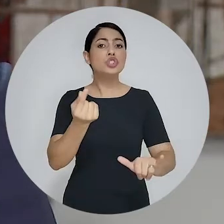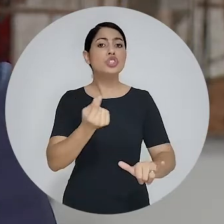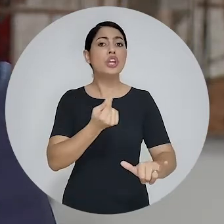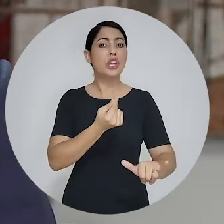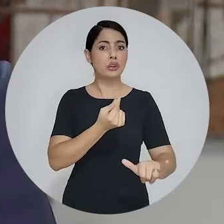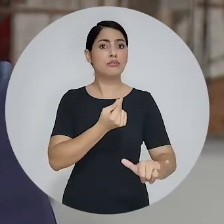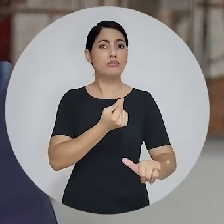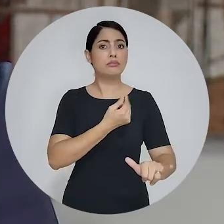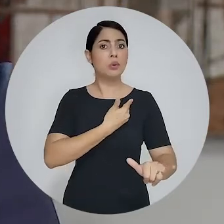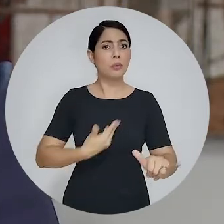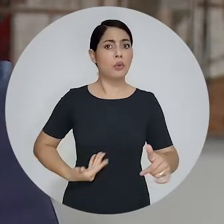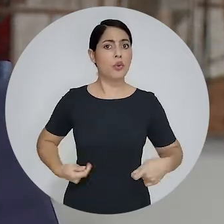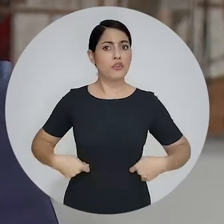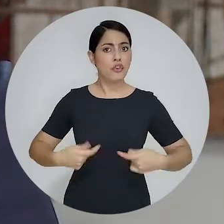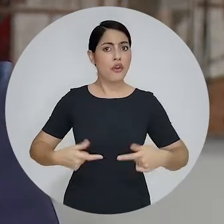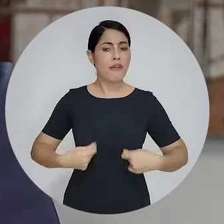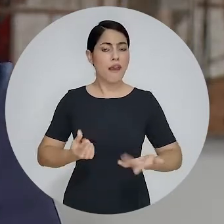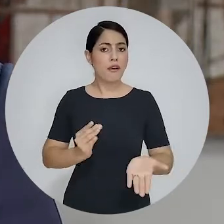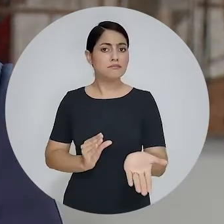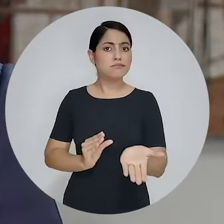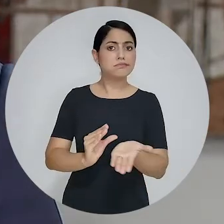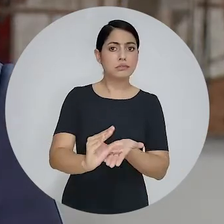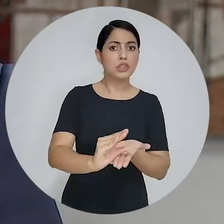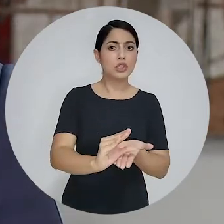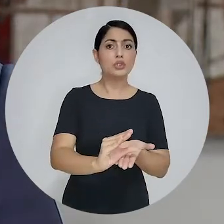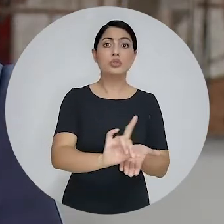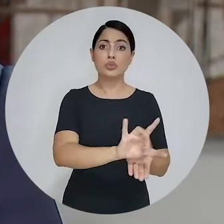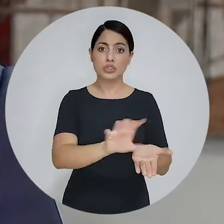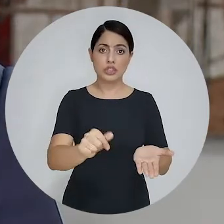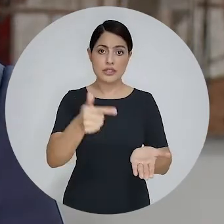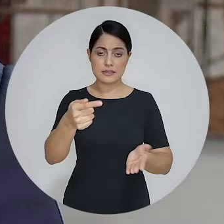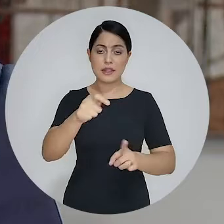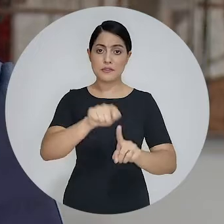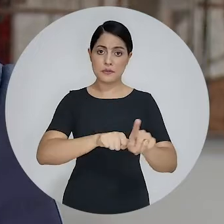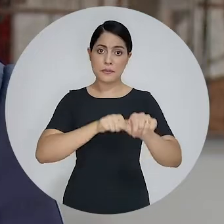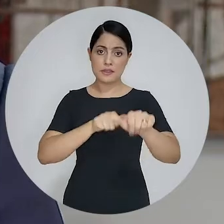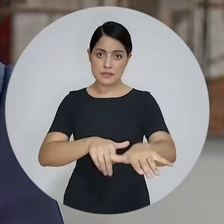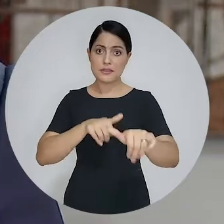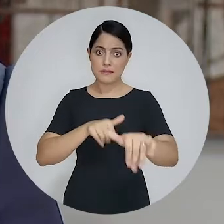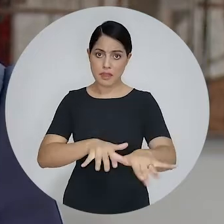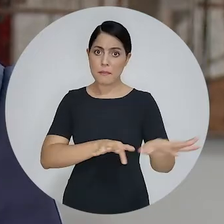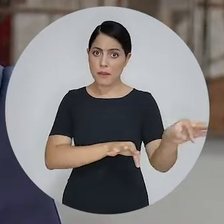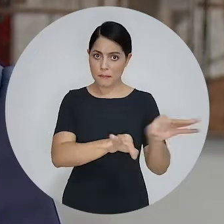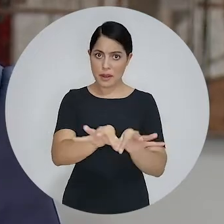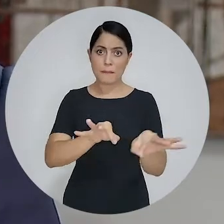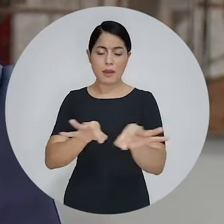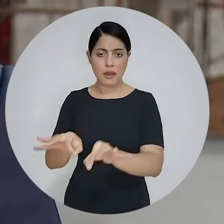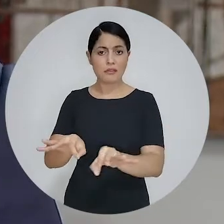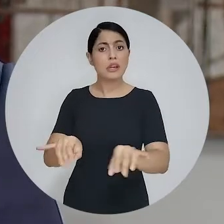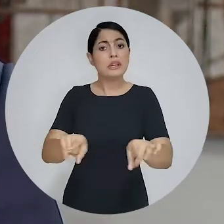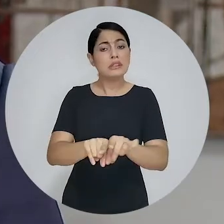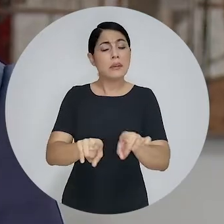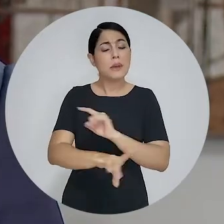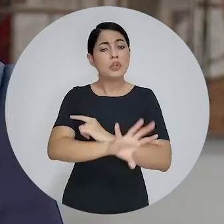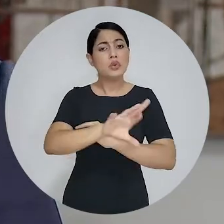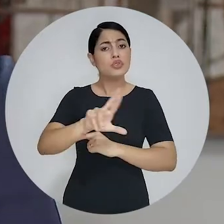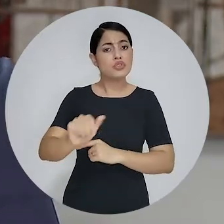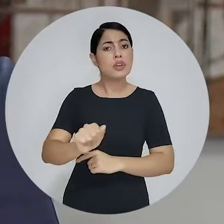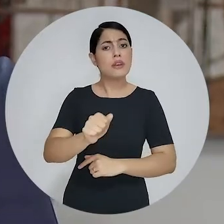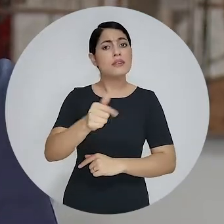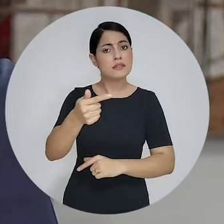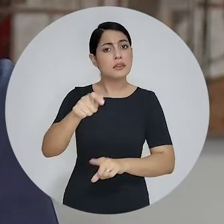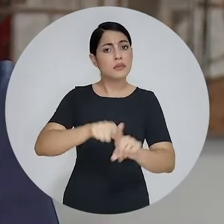publicidade aos gastos que foram efetivados pela Presidência da República nos atos preparatórios para o dia 7 de setembro e